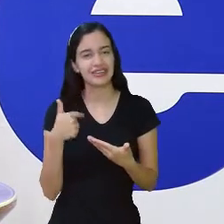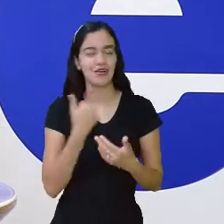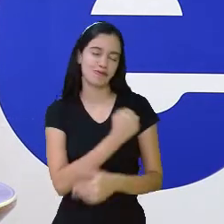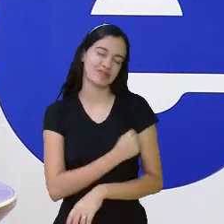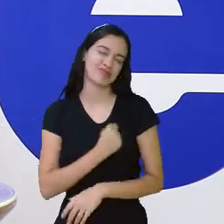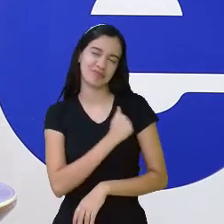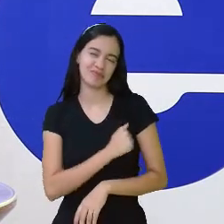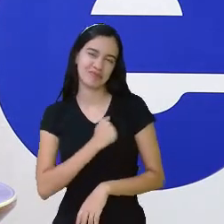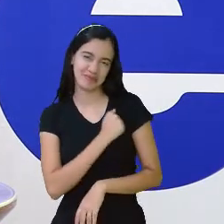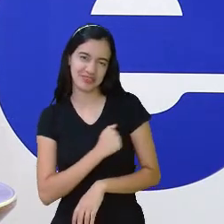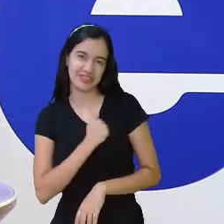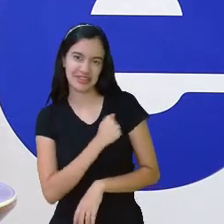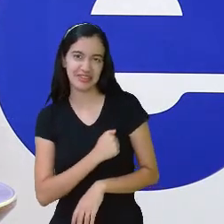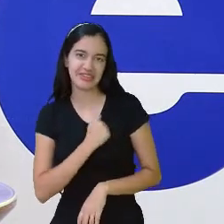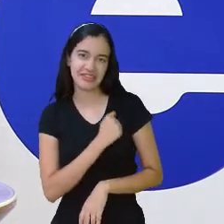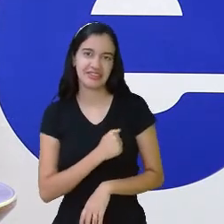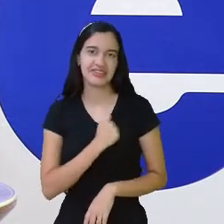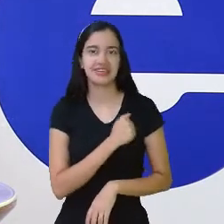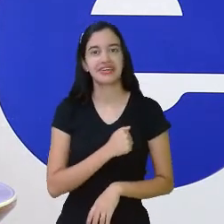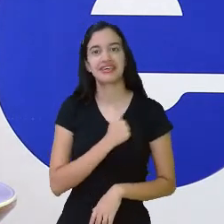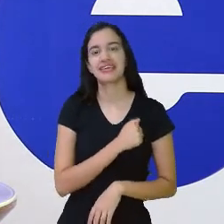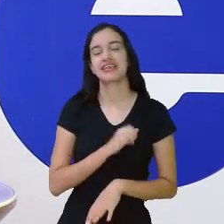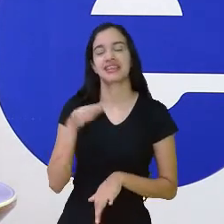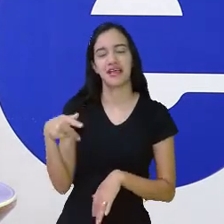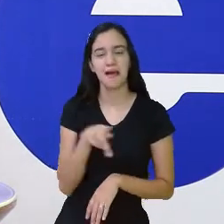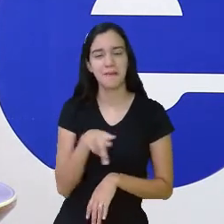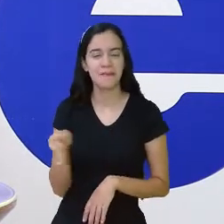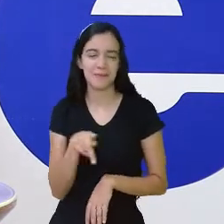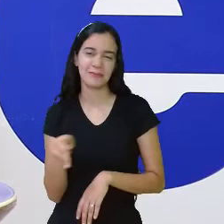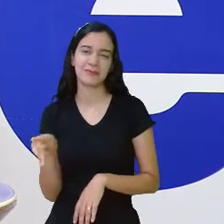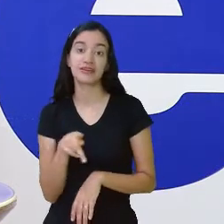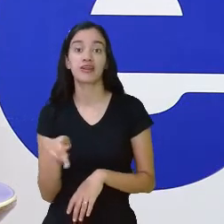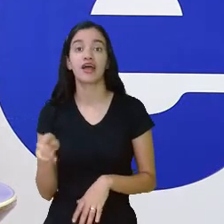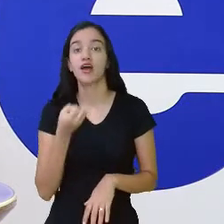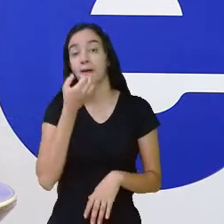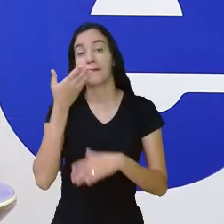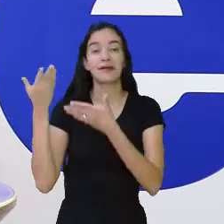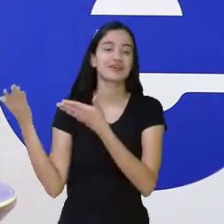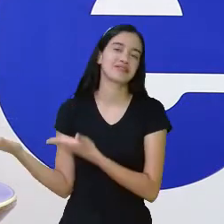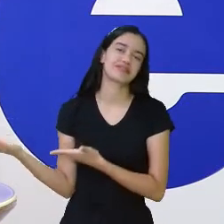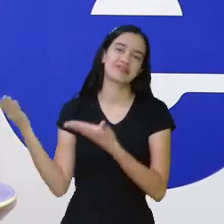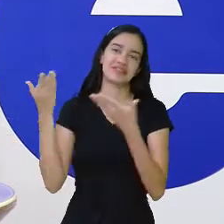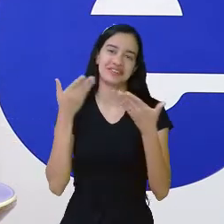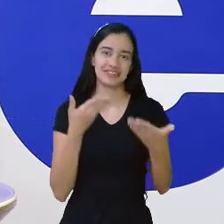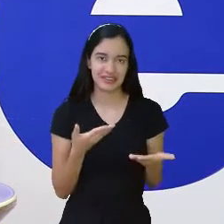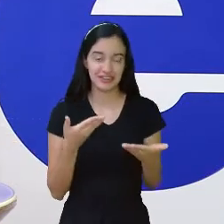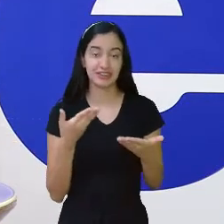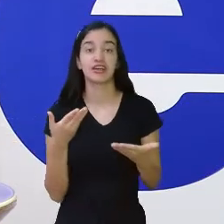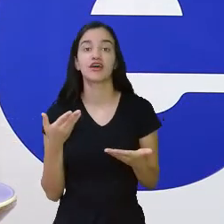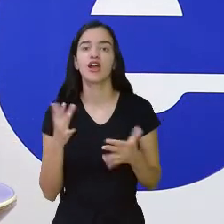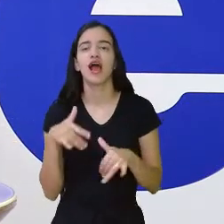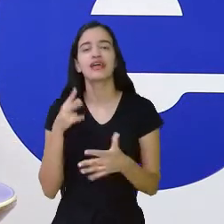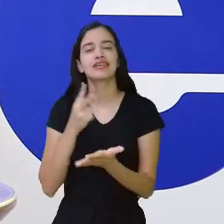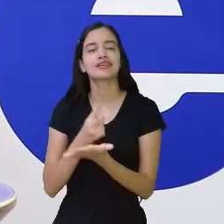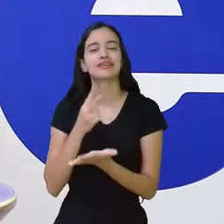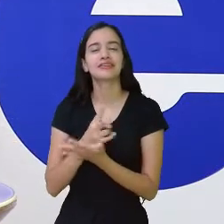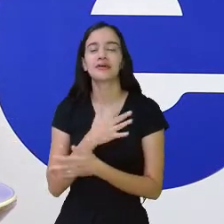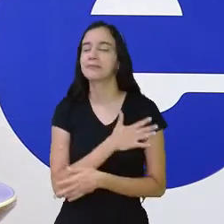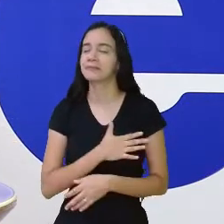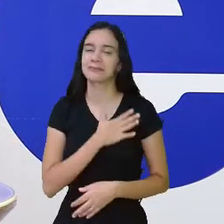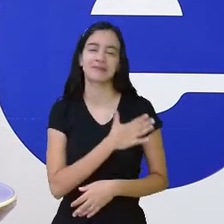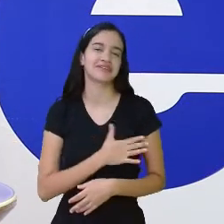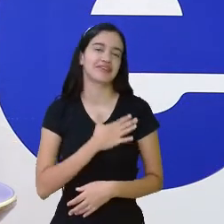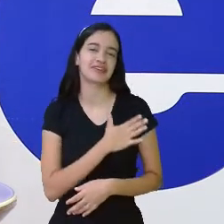com saudade aí do professora Márcia. Então sejam todos muito bem-vindos, é sempre um prazer estar